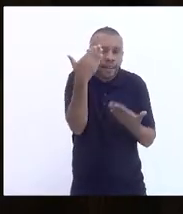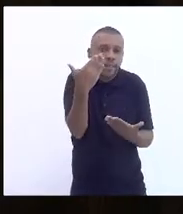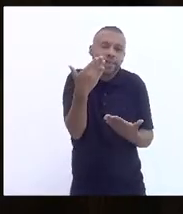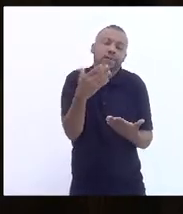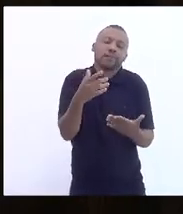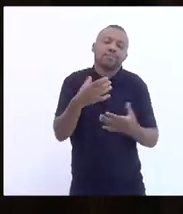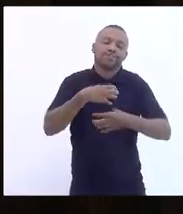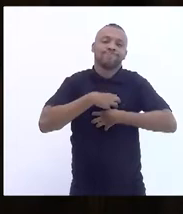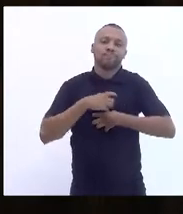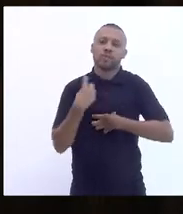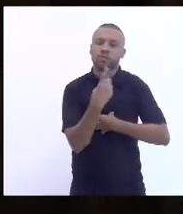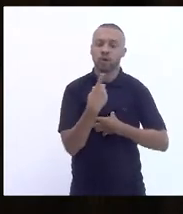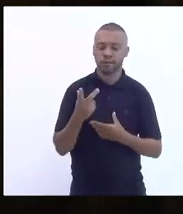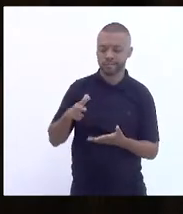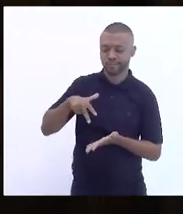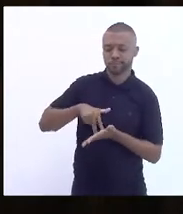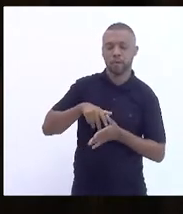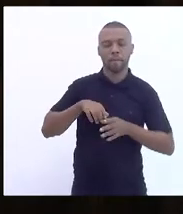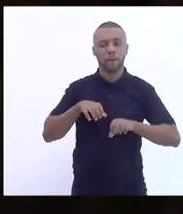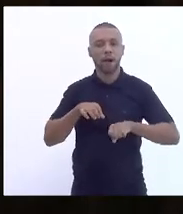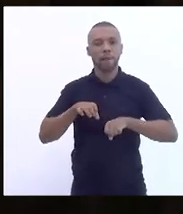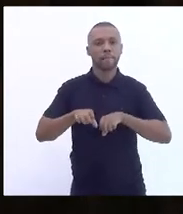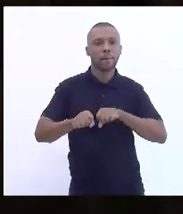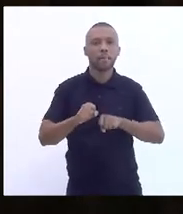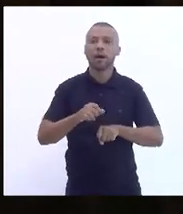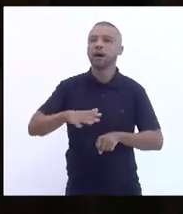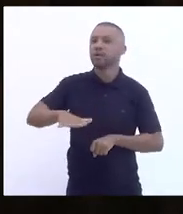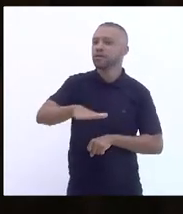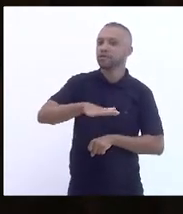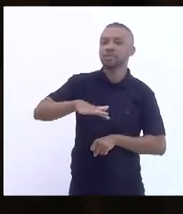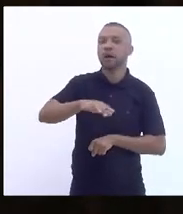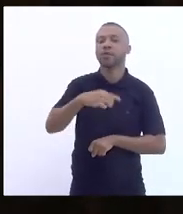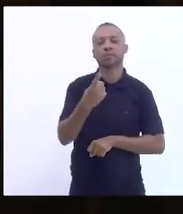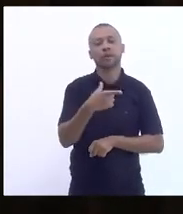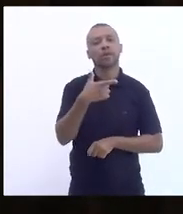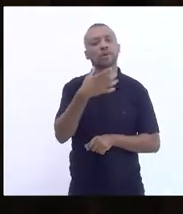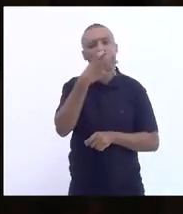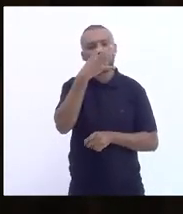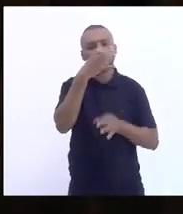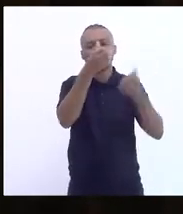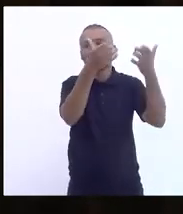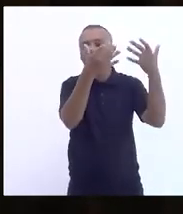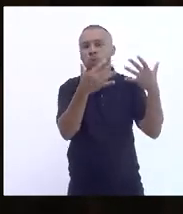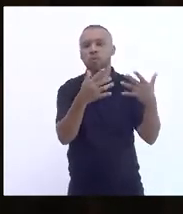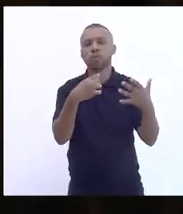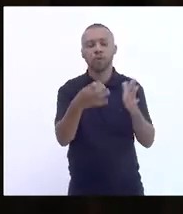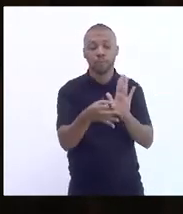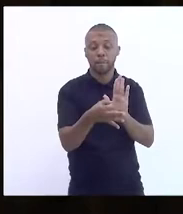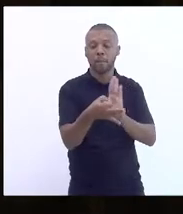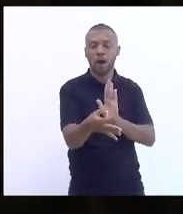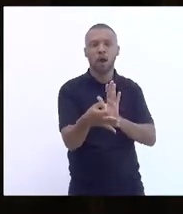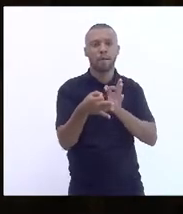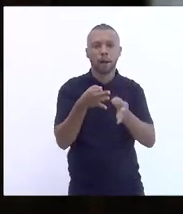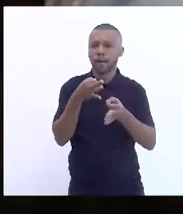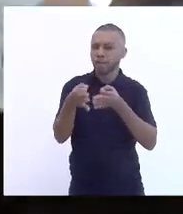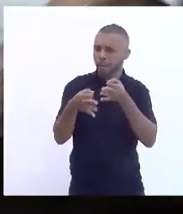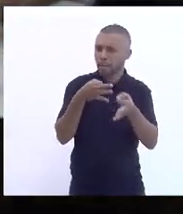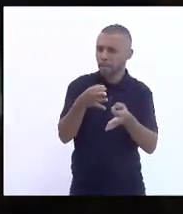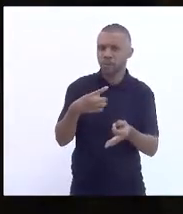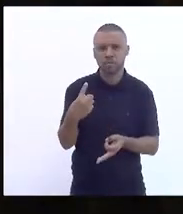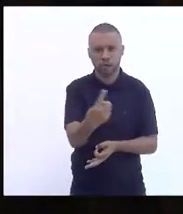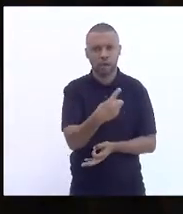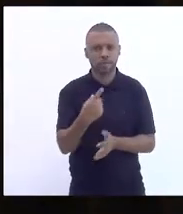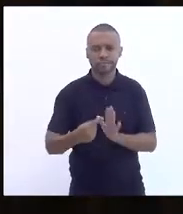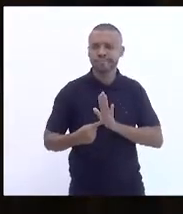nós ocupar esses espaços e fazer com que se ouça um pouco mais aquilo que a gente entanto para falar né É